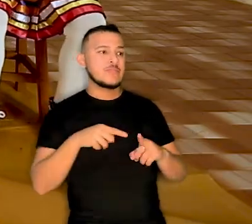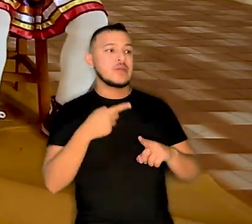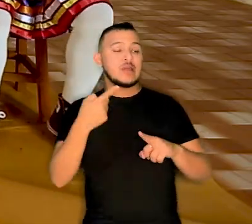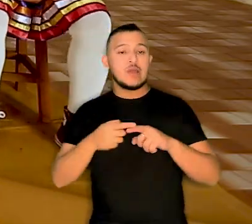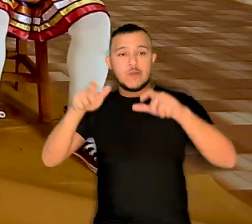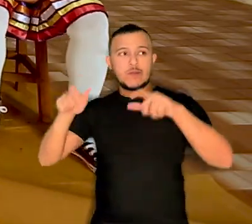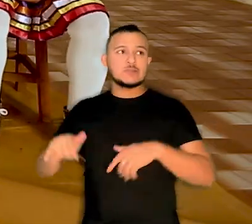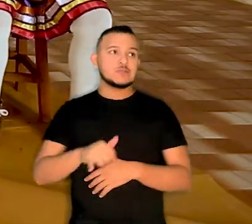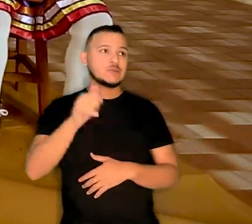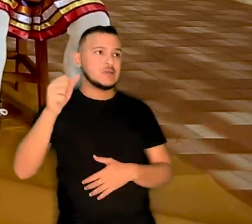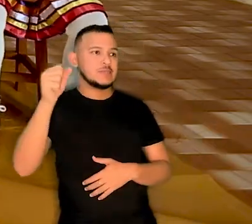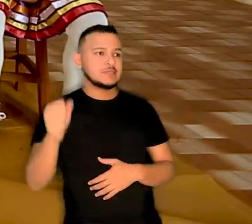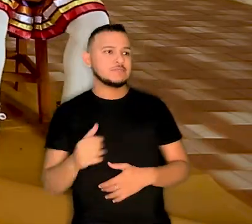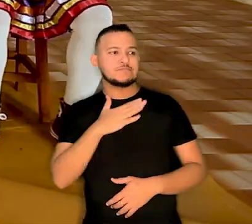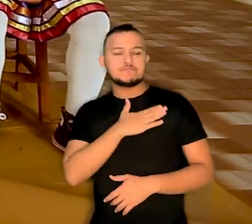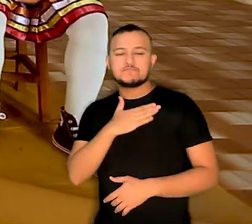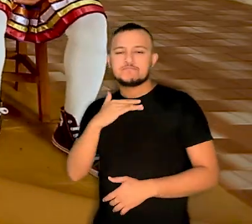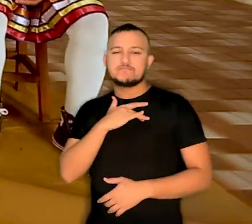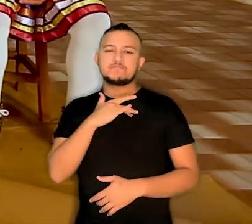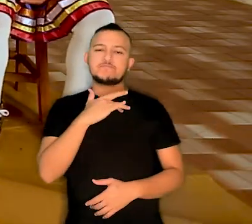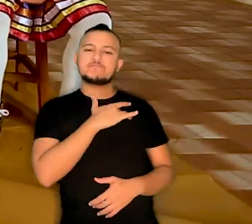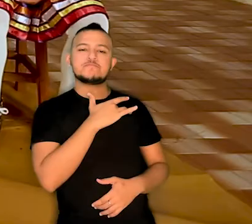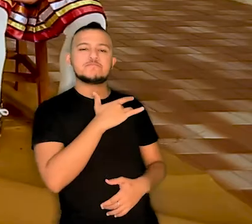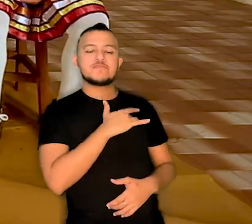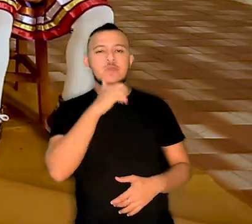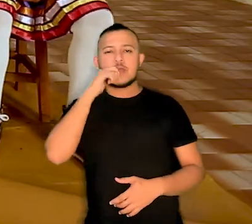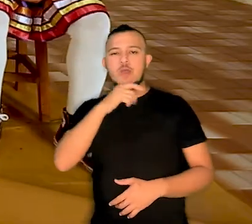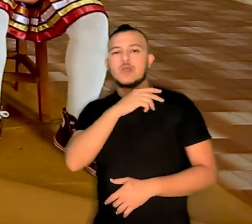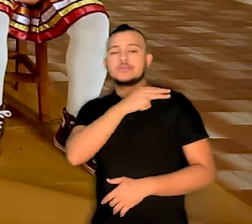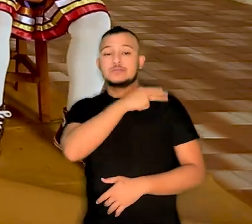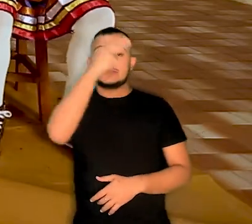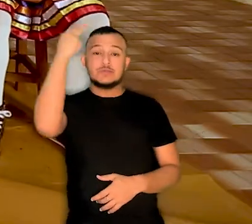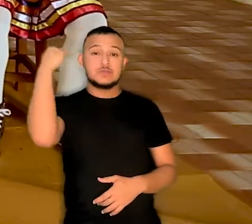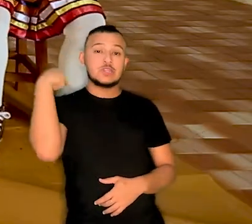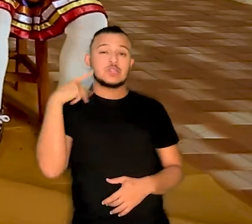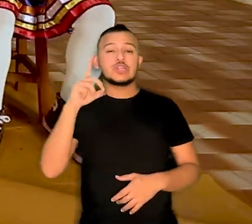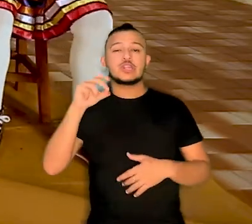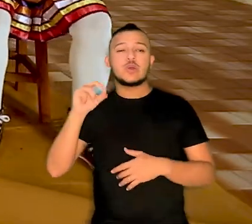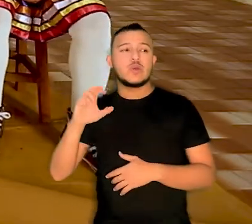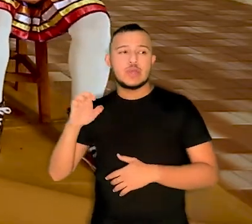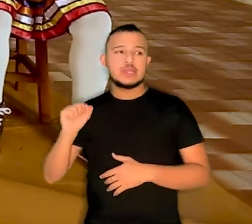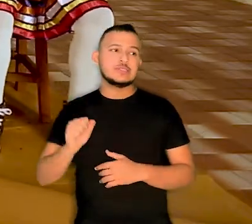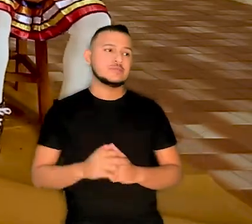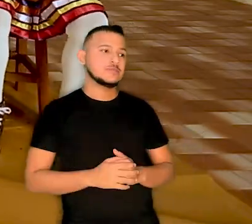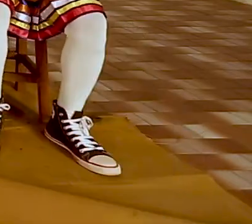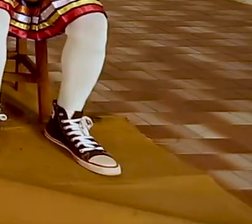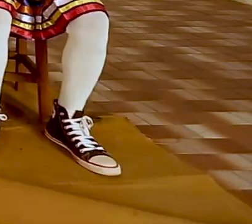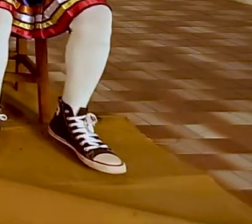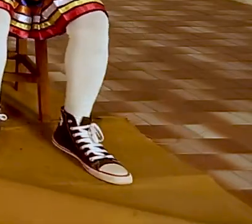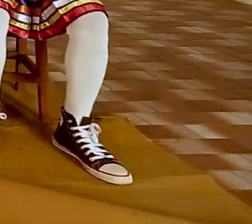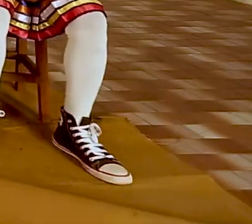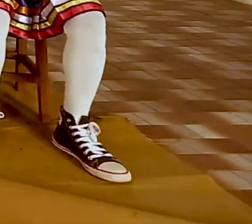sua Deus, meu coração, pois uma senhora está de olho, meu padre, sua pessoa.